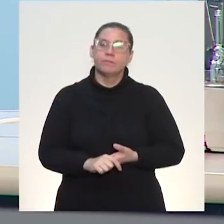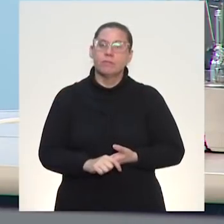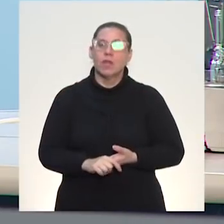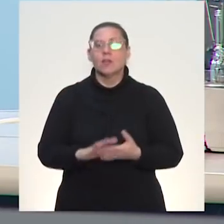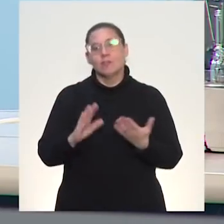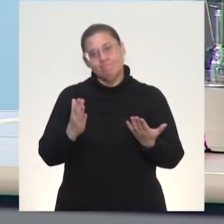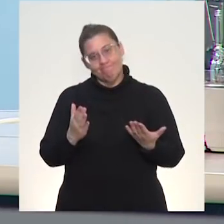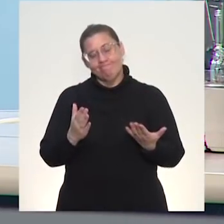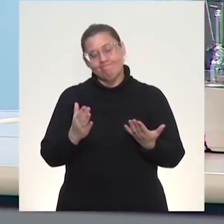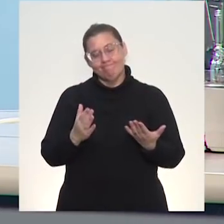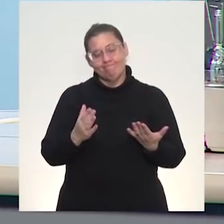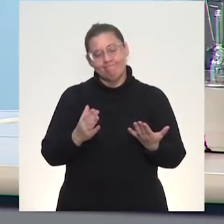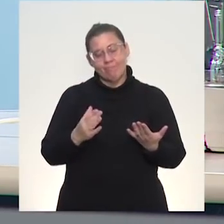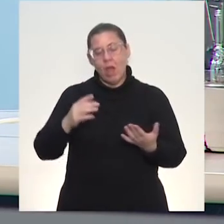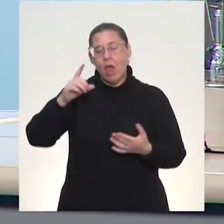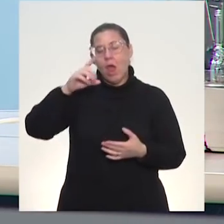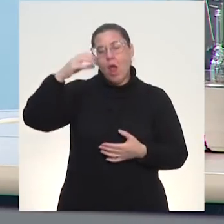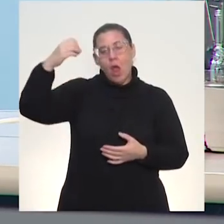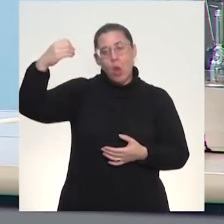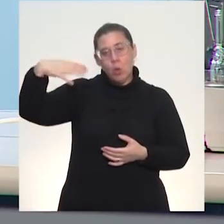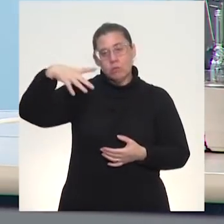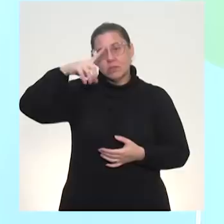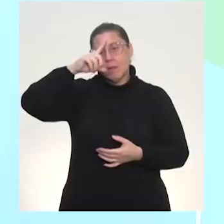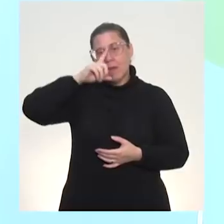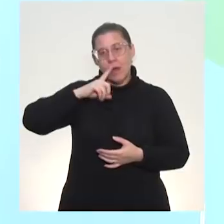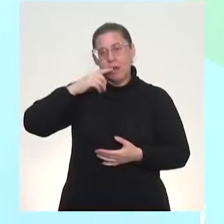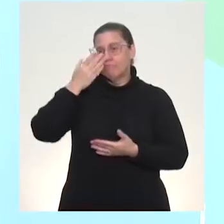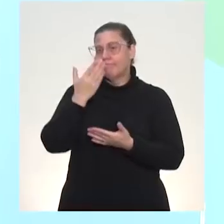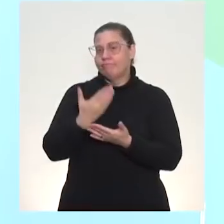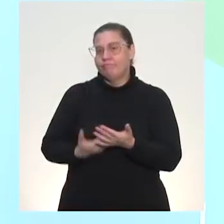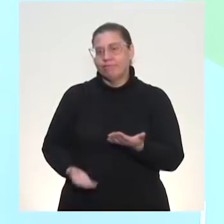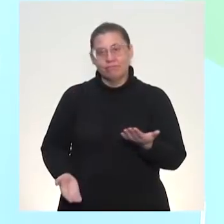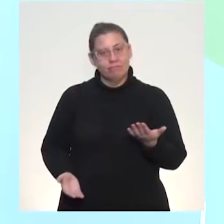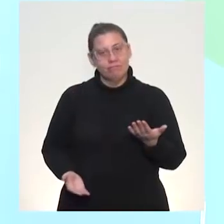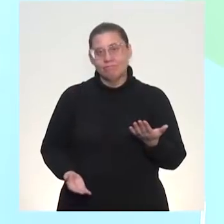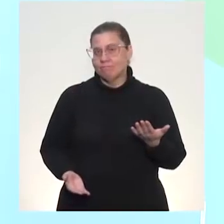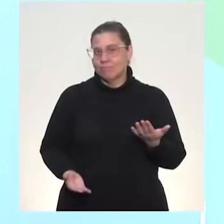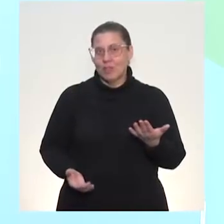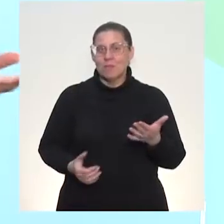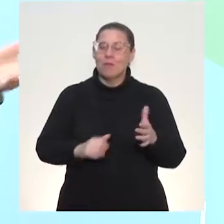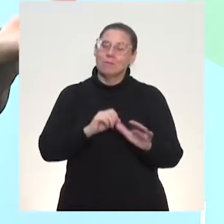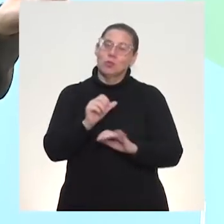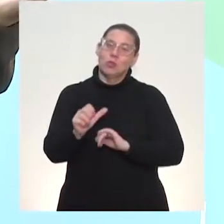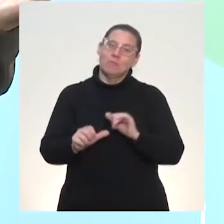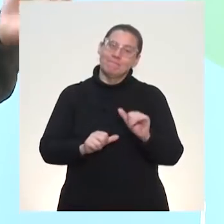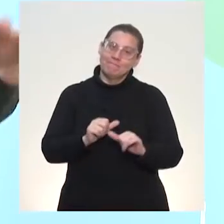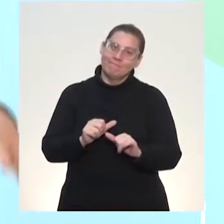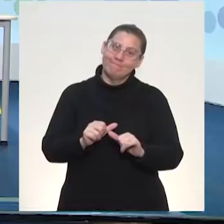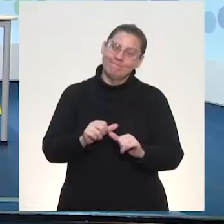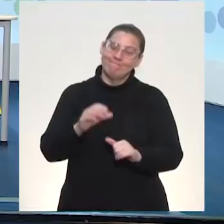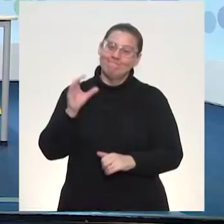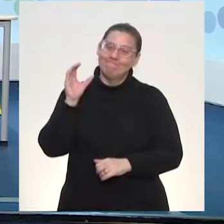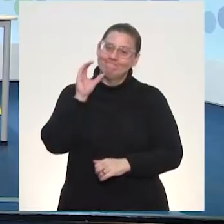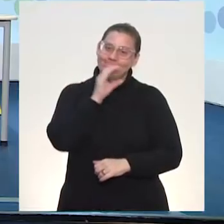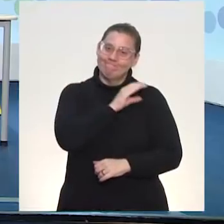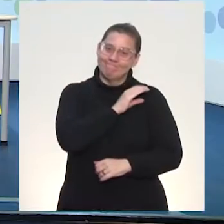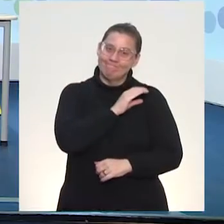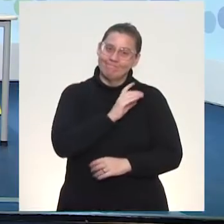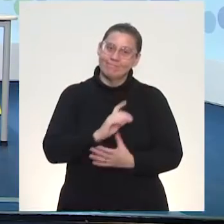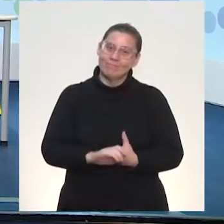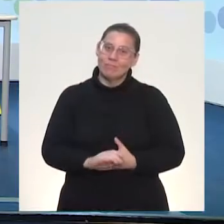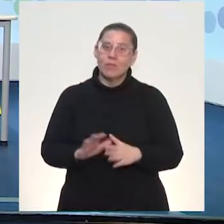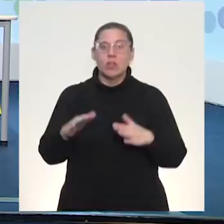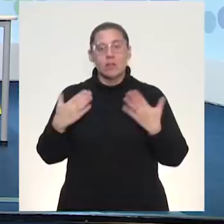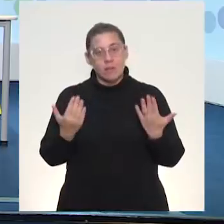perdeu aqui, né, na eficiência, né, porque boa parte da energia elétrica ela transformou em energia térmica. né? E falando